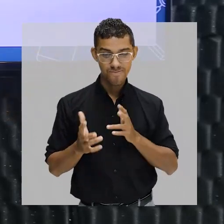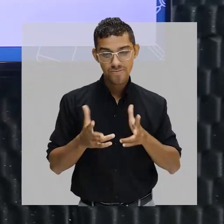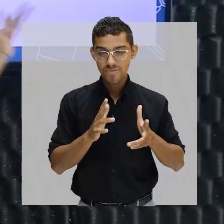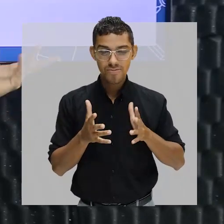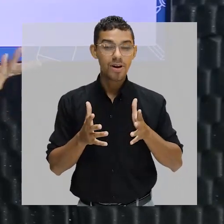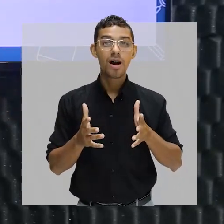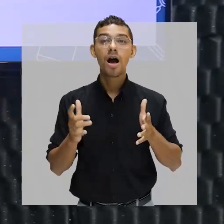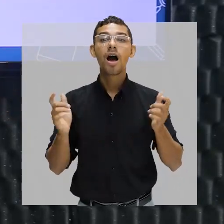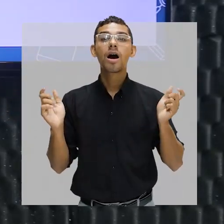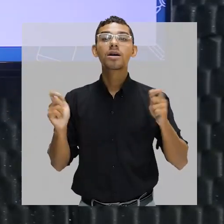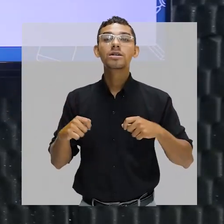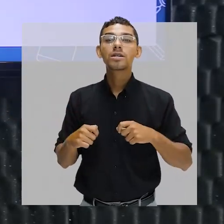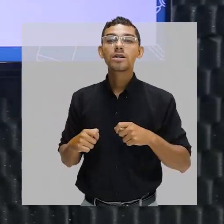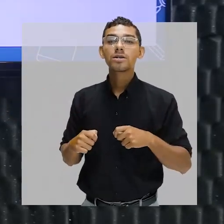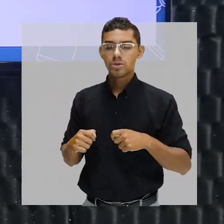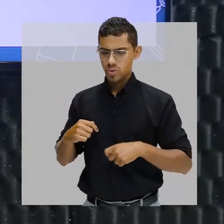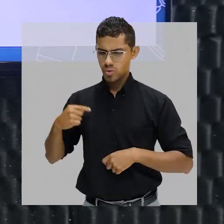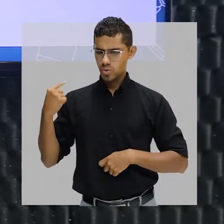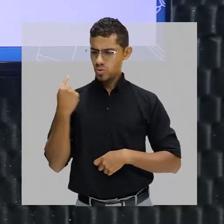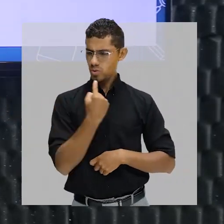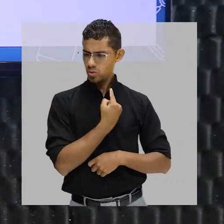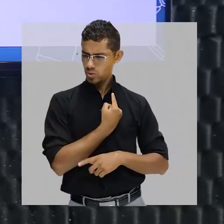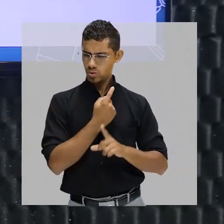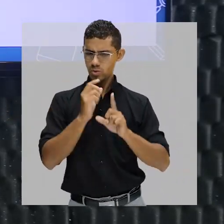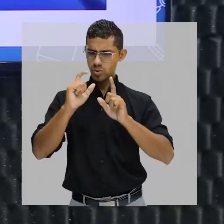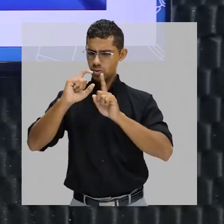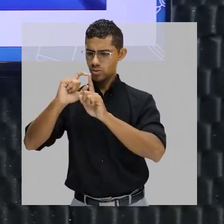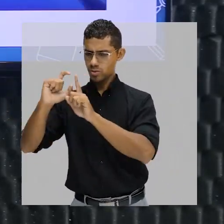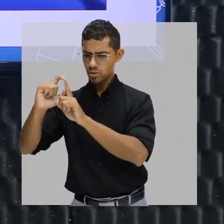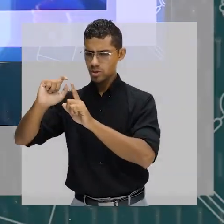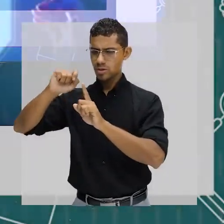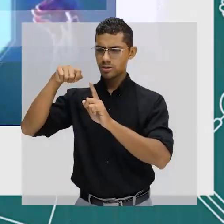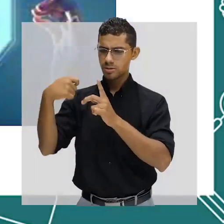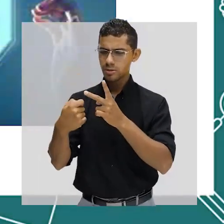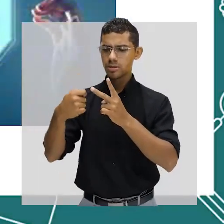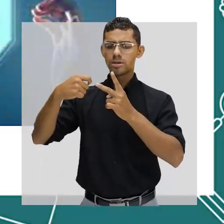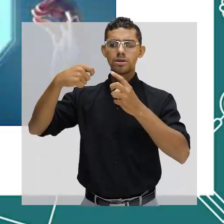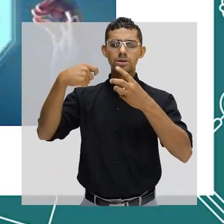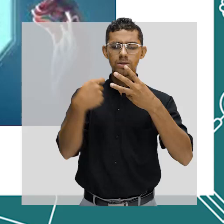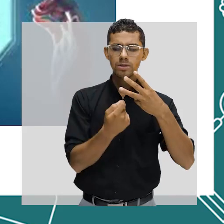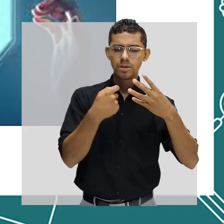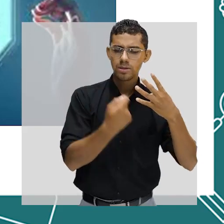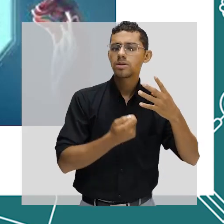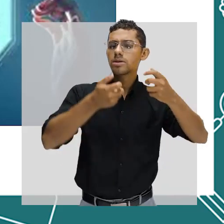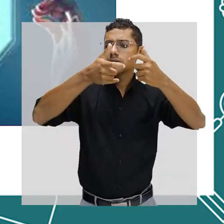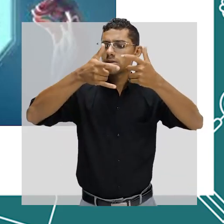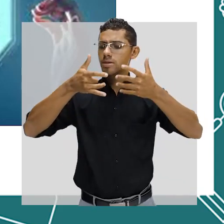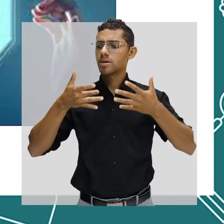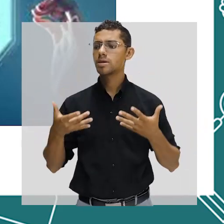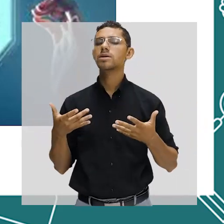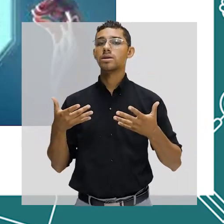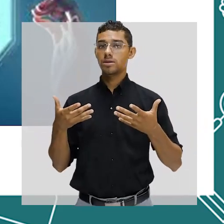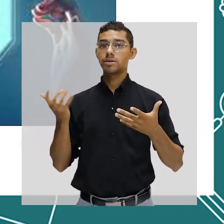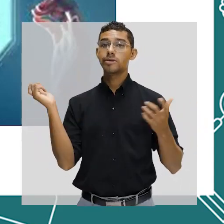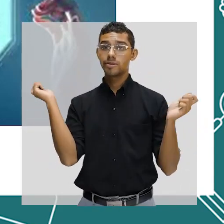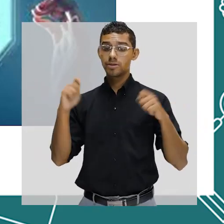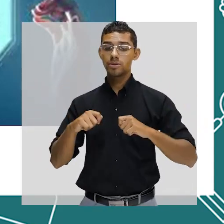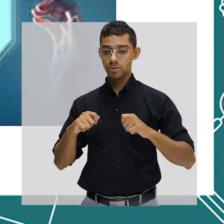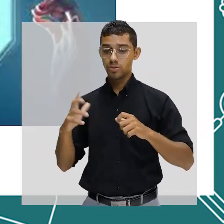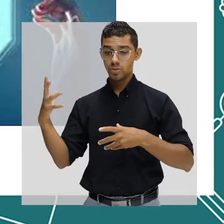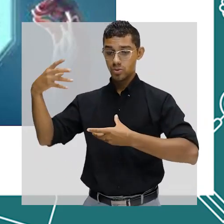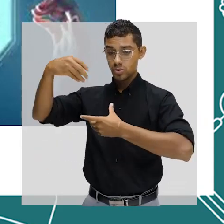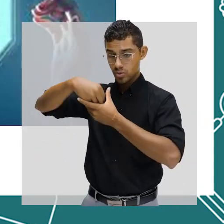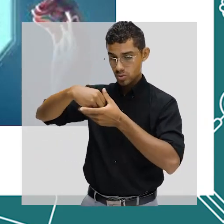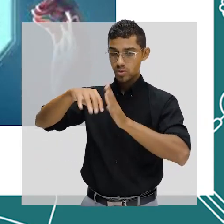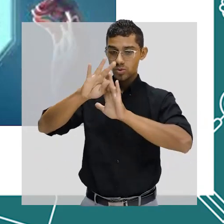palavras. Nós, né? Usamos palavras para explicar palavras. Função metalinguística. Aí, os textos digitais estão dentro dessa